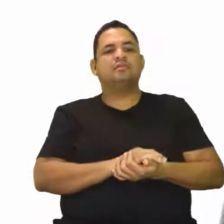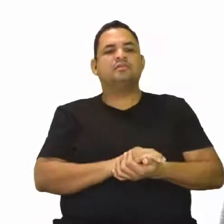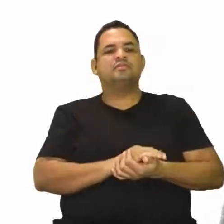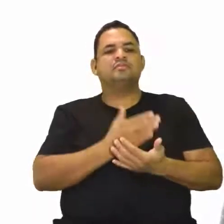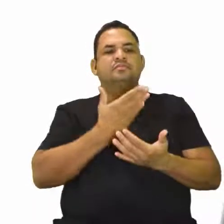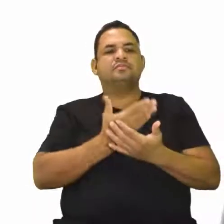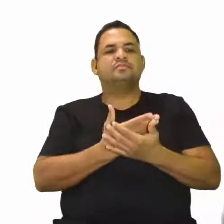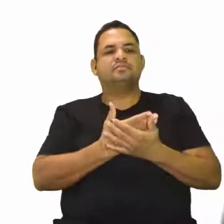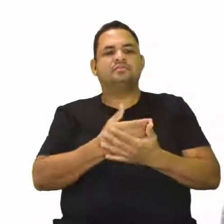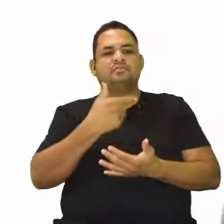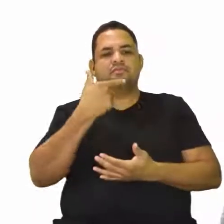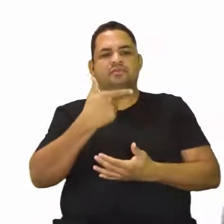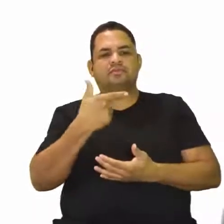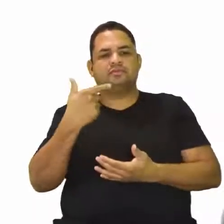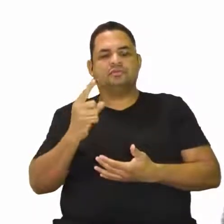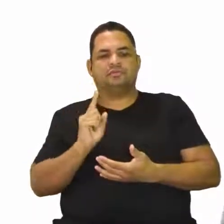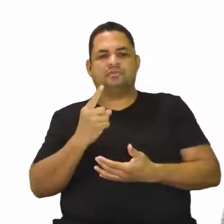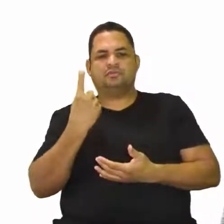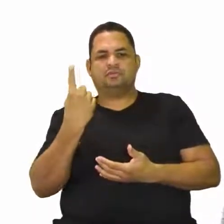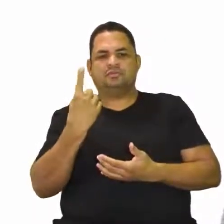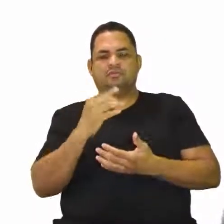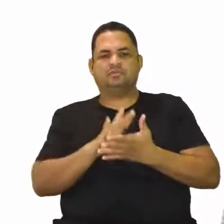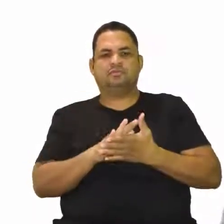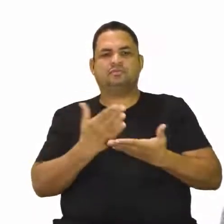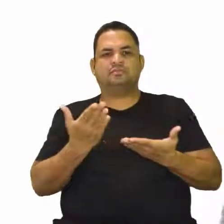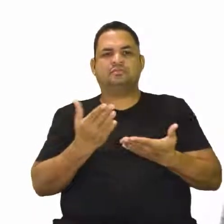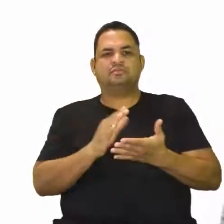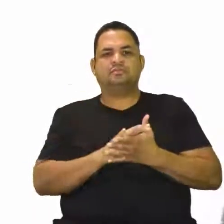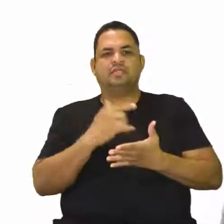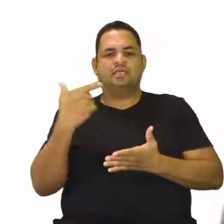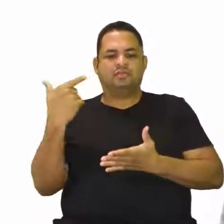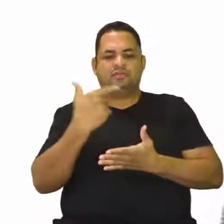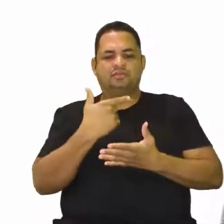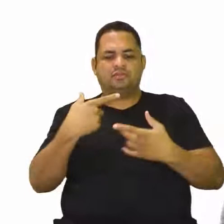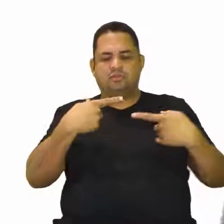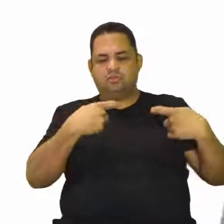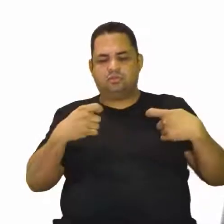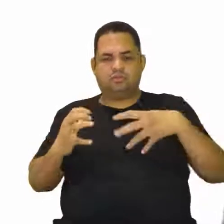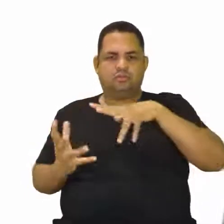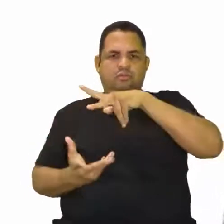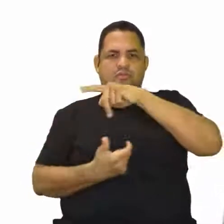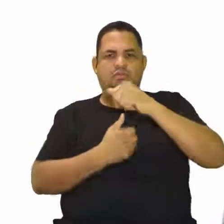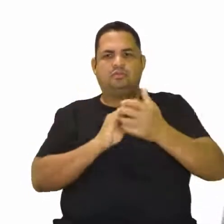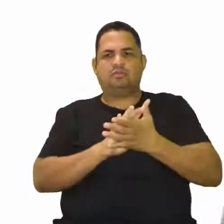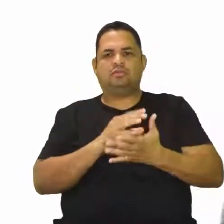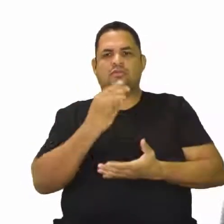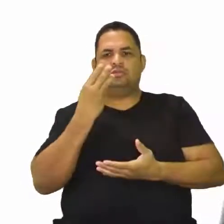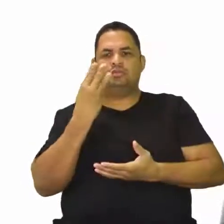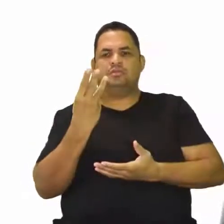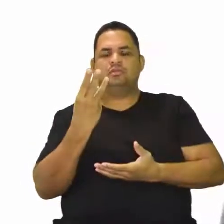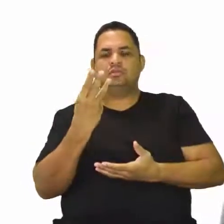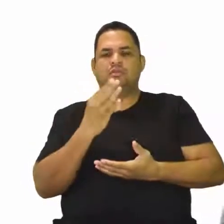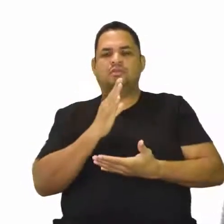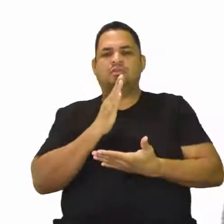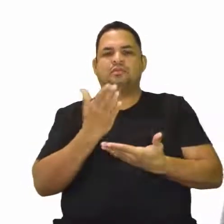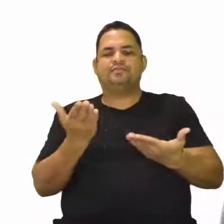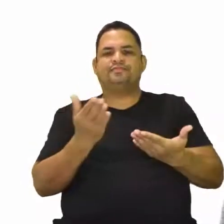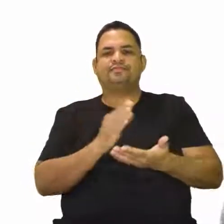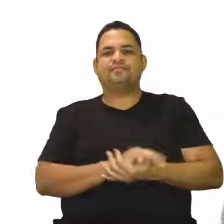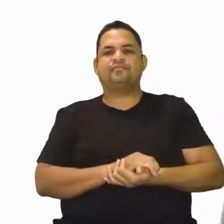é a 22 pontos a Segunda Guerra Mundial parte 3